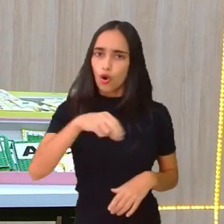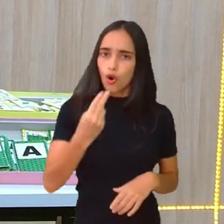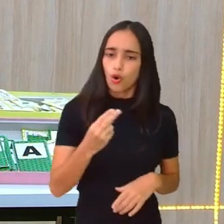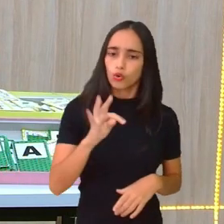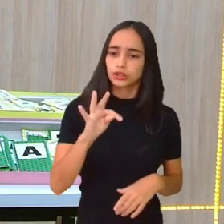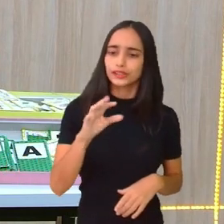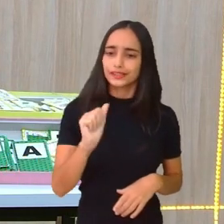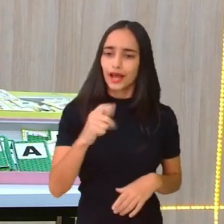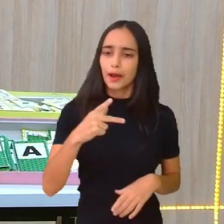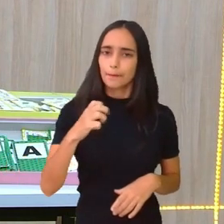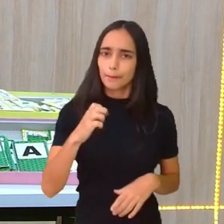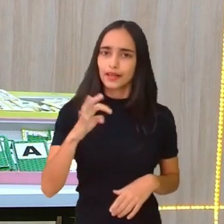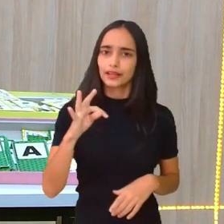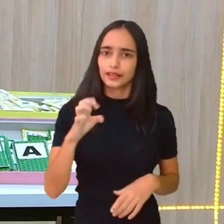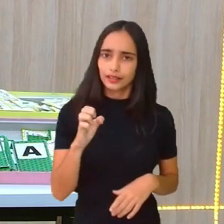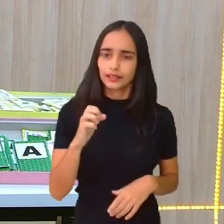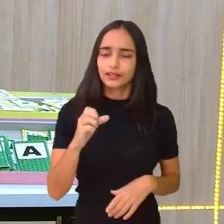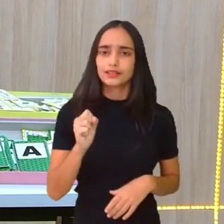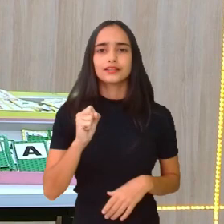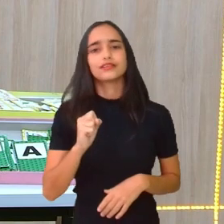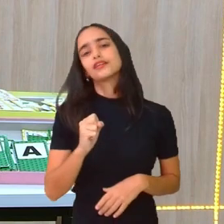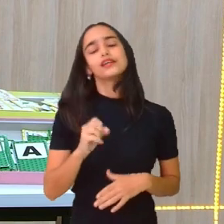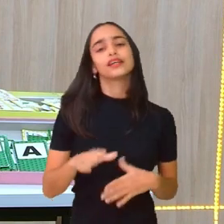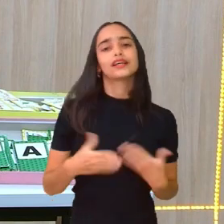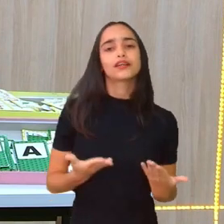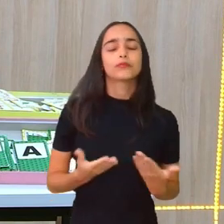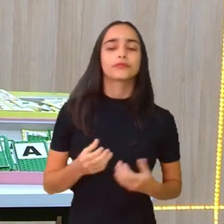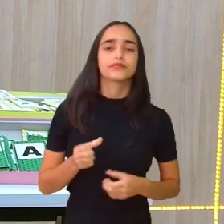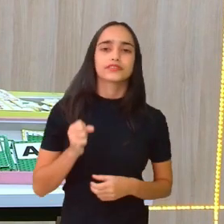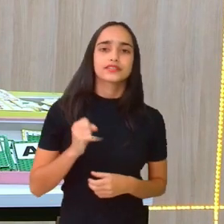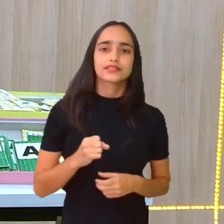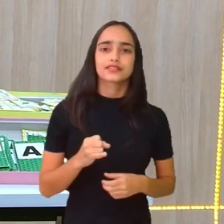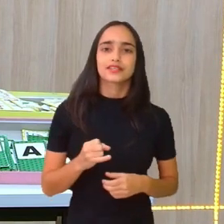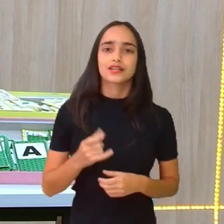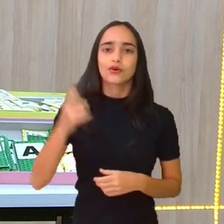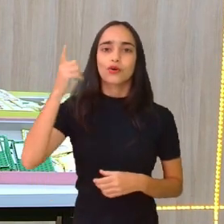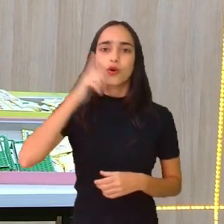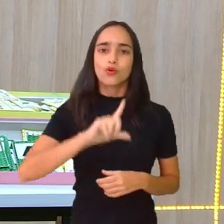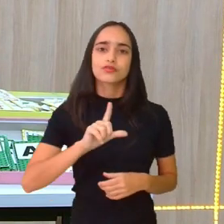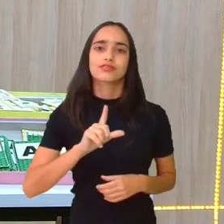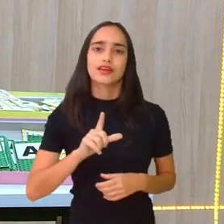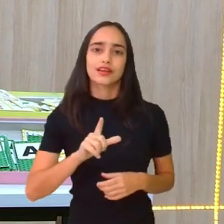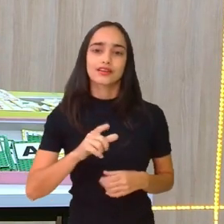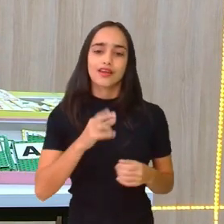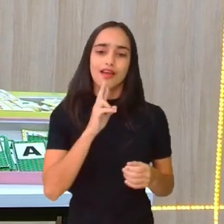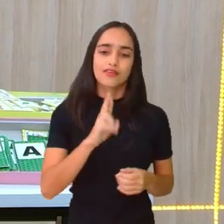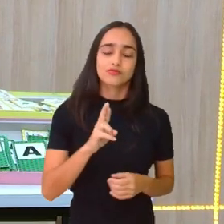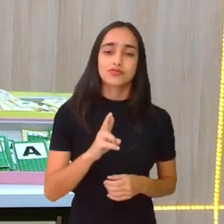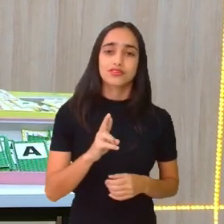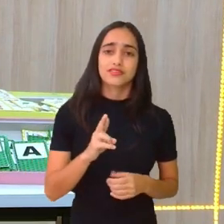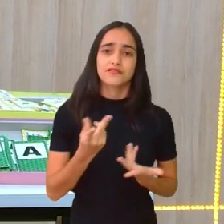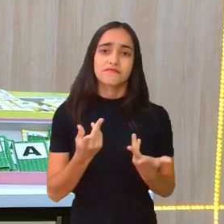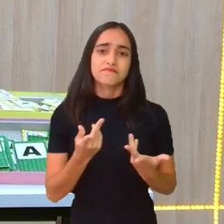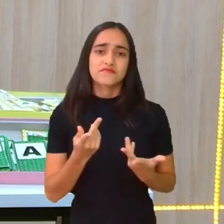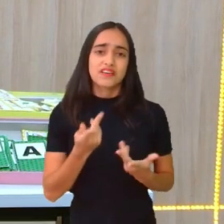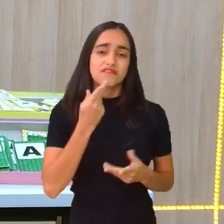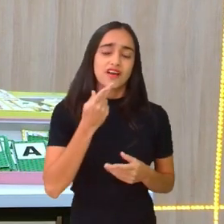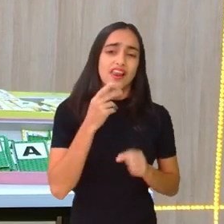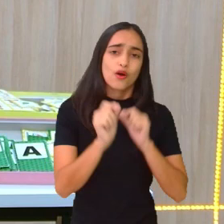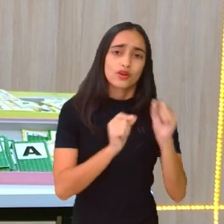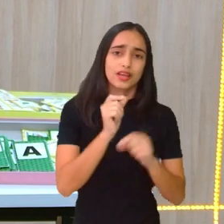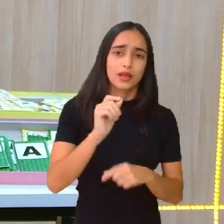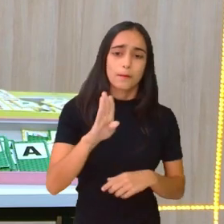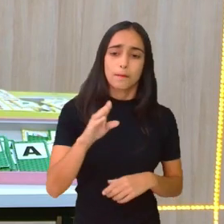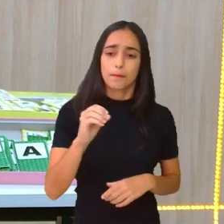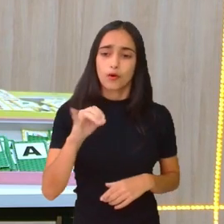ele vai ter uma tendência, se ele não superou o realismo nominal, a dizer que a palavra maior é boi, porque ele vai fazer a associação com